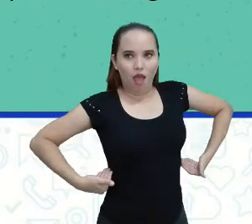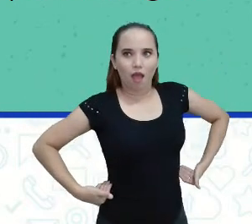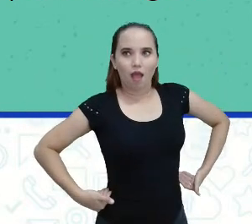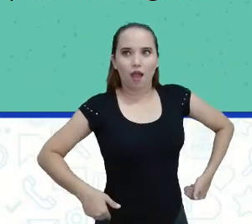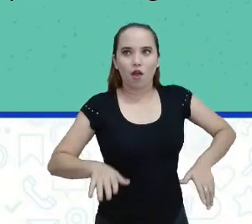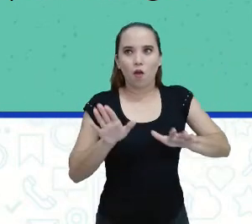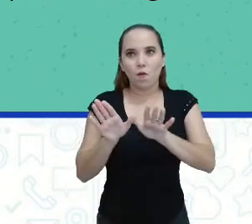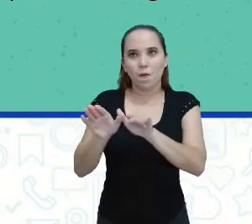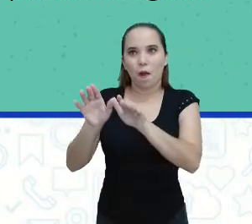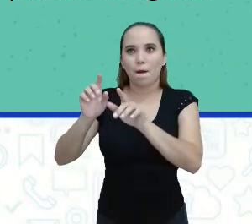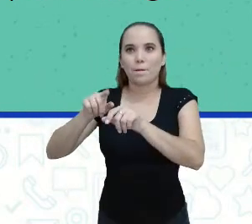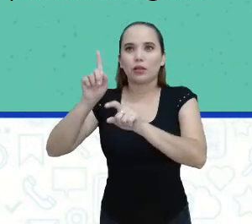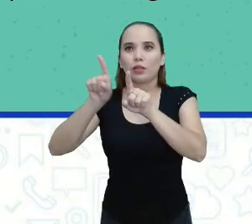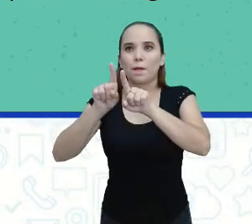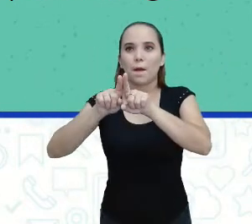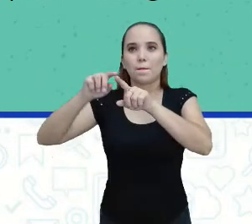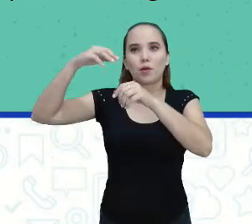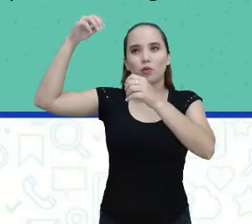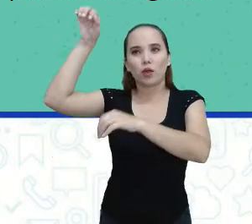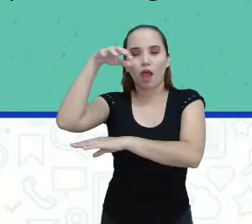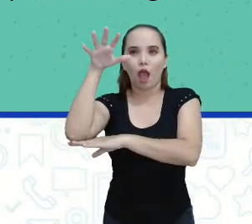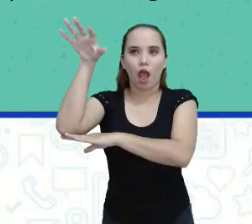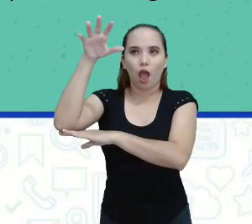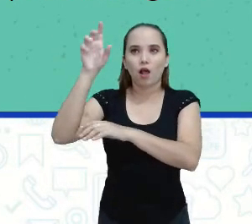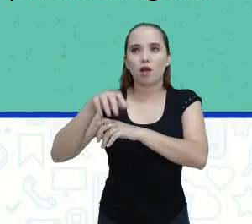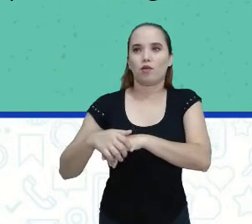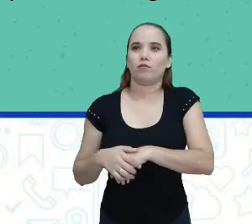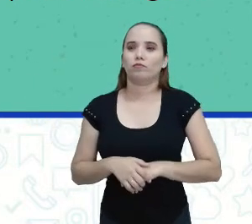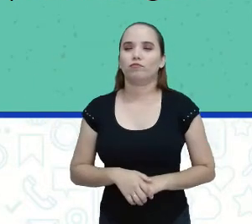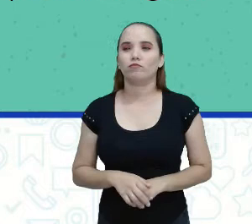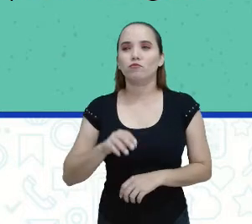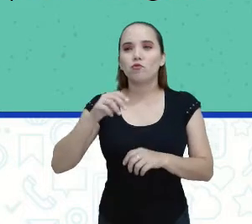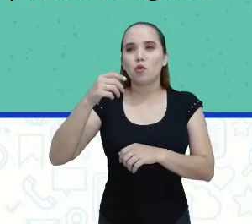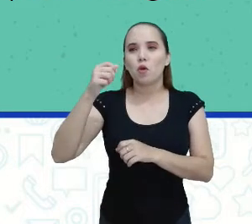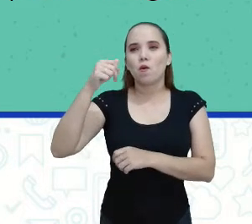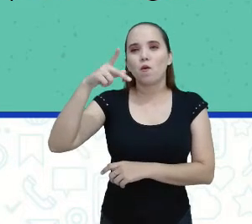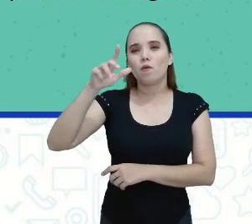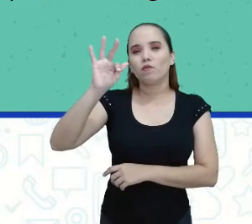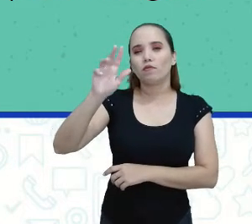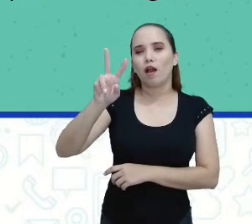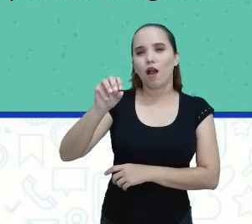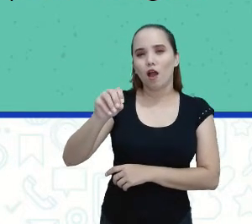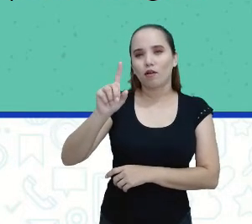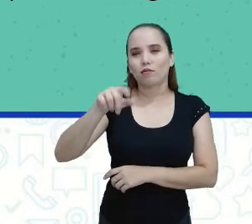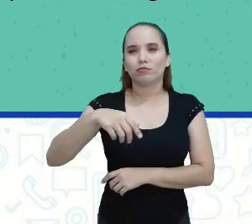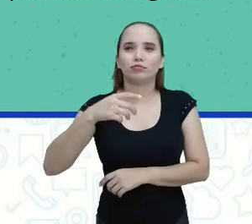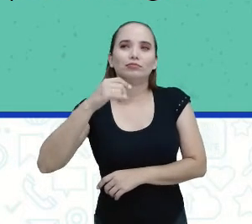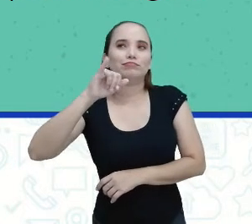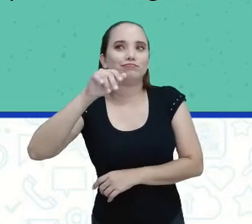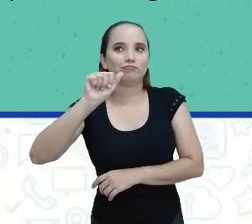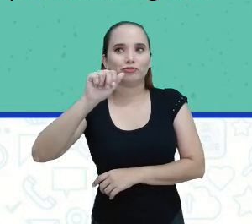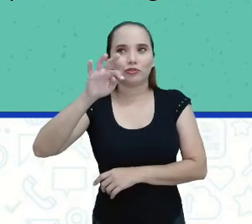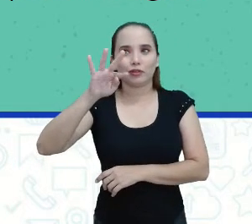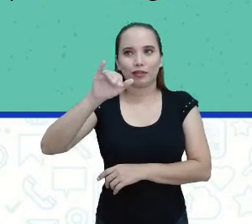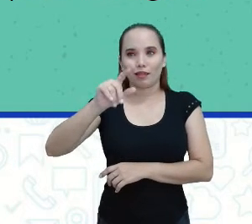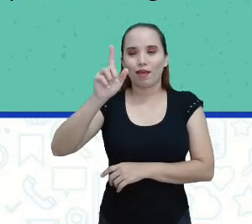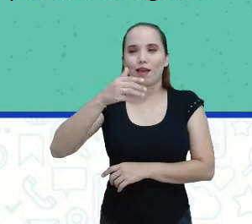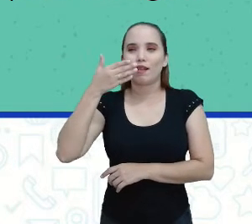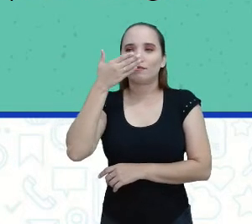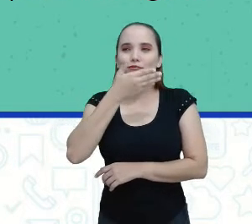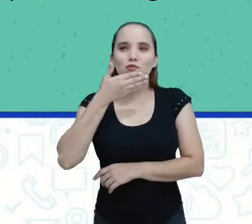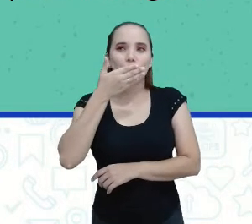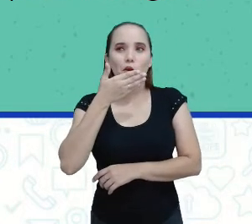O favo da jati não era doce como seu sorriso, nem a baunilha recendia no bosque como seu hálito